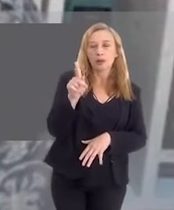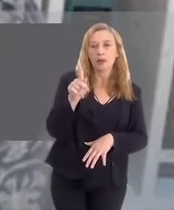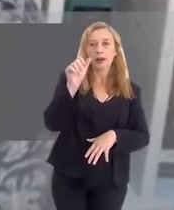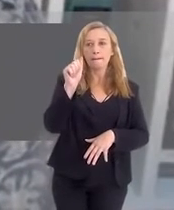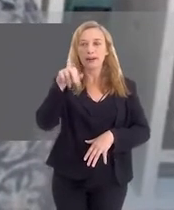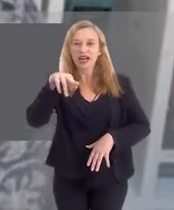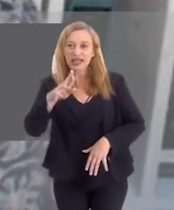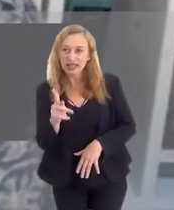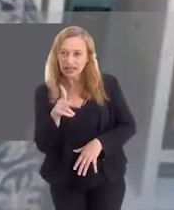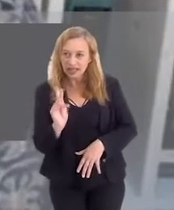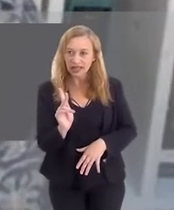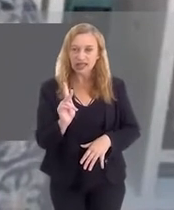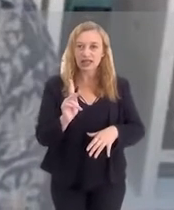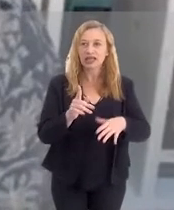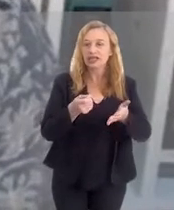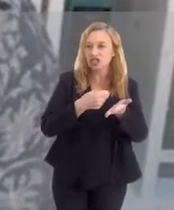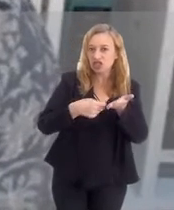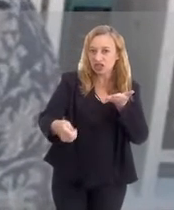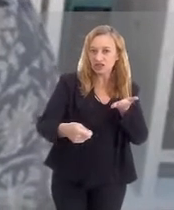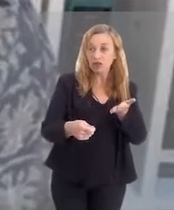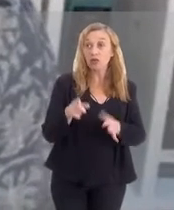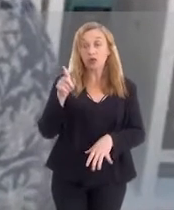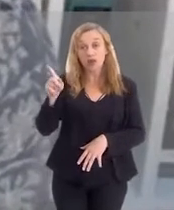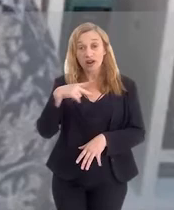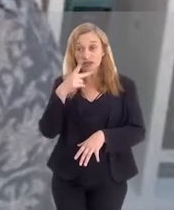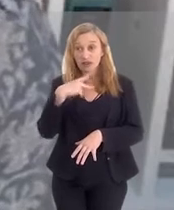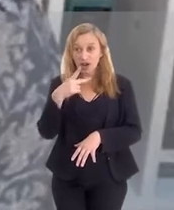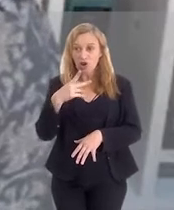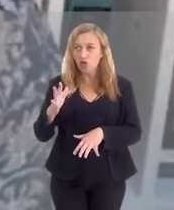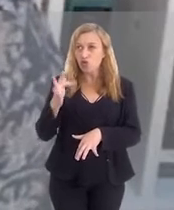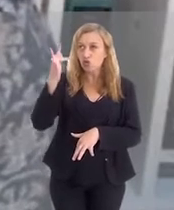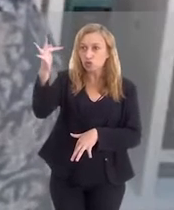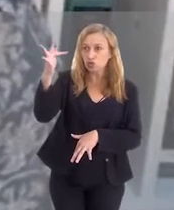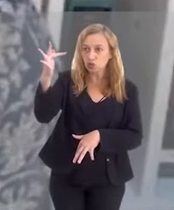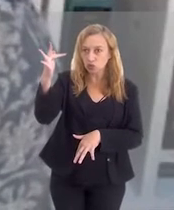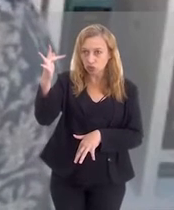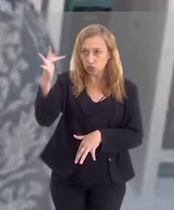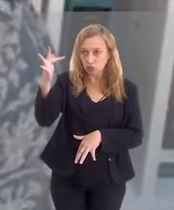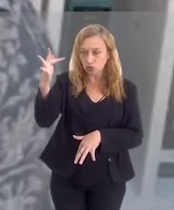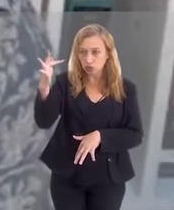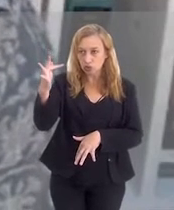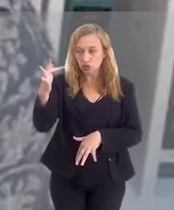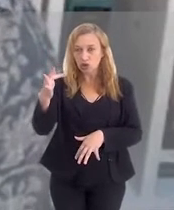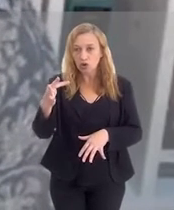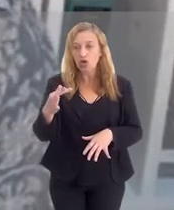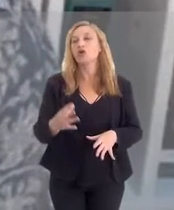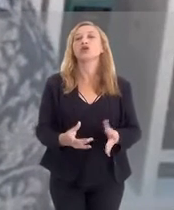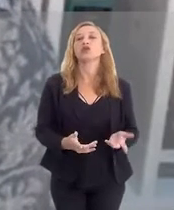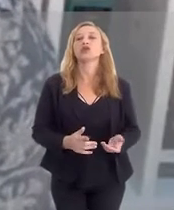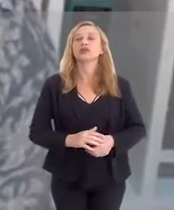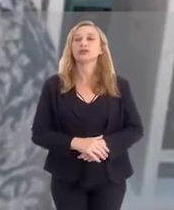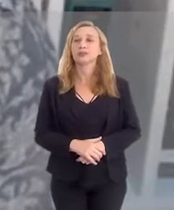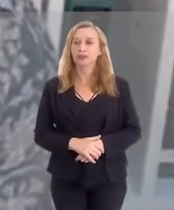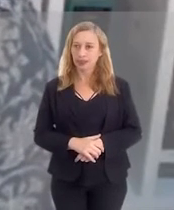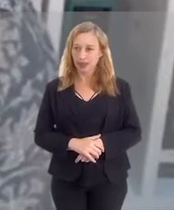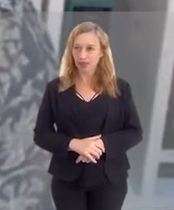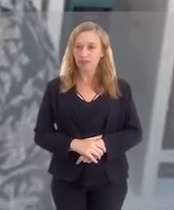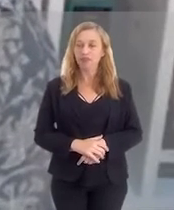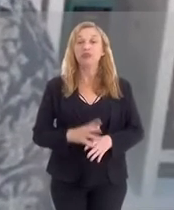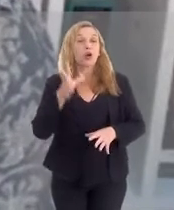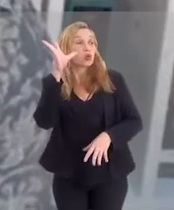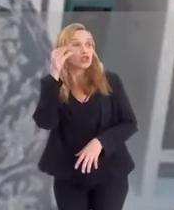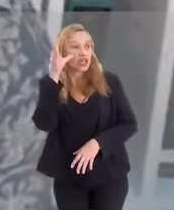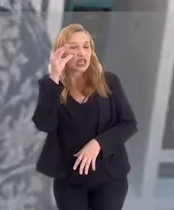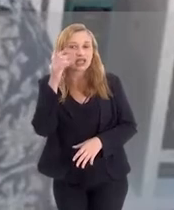reuniões, escrevendo fanzines e planejando, como ela mesma diz, futuros e rotas fora do sistema. Ao mesmo tempo,